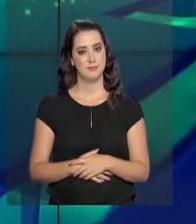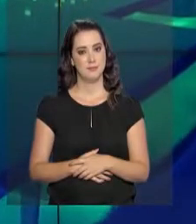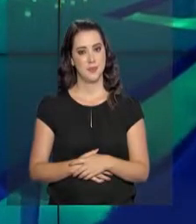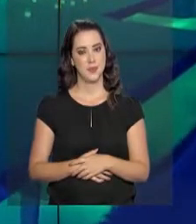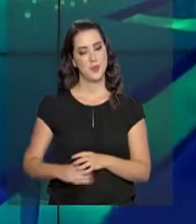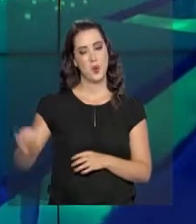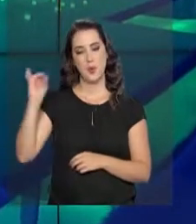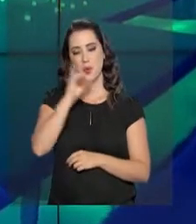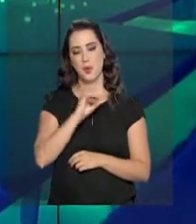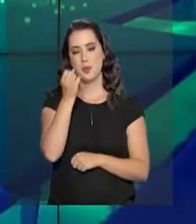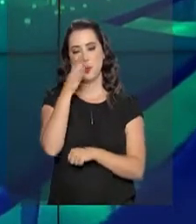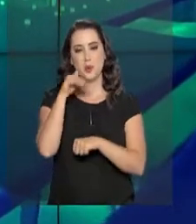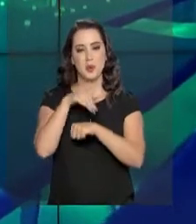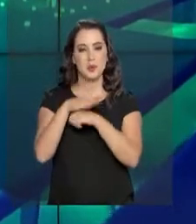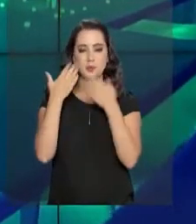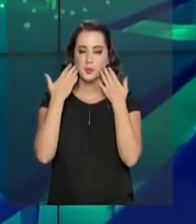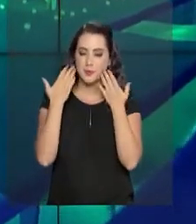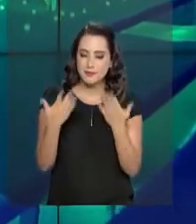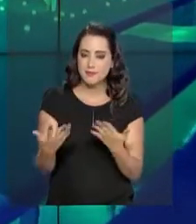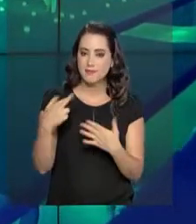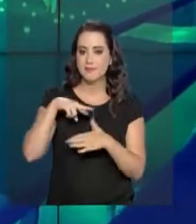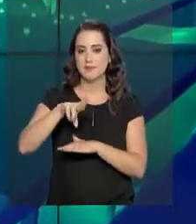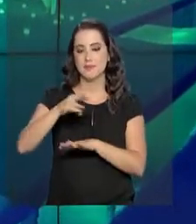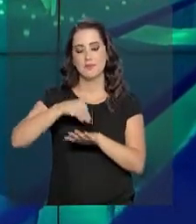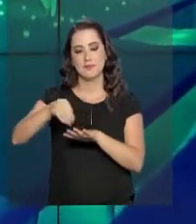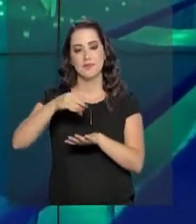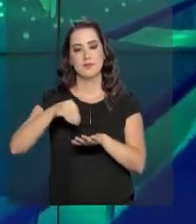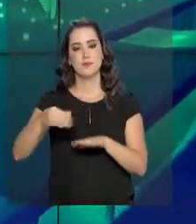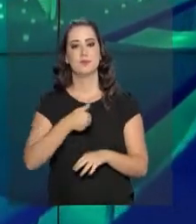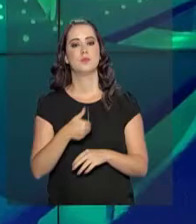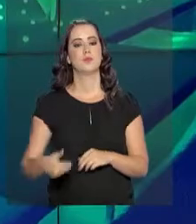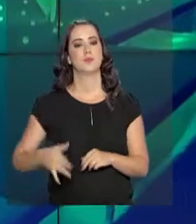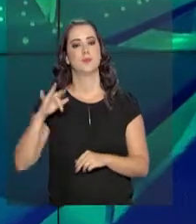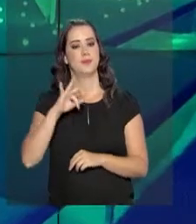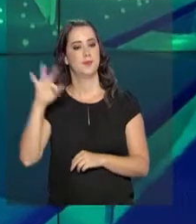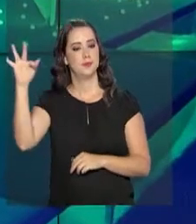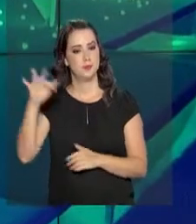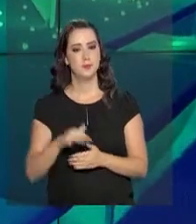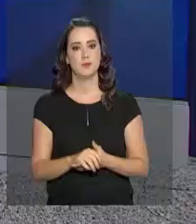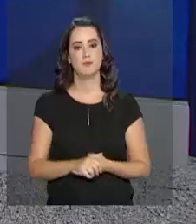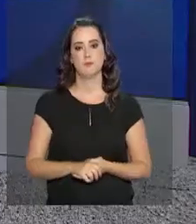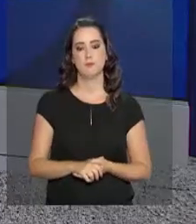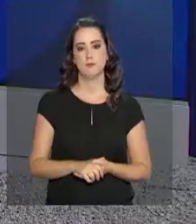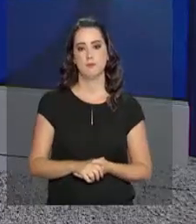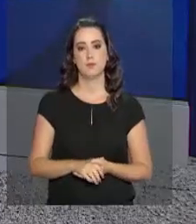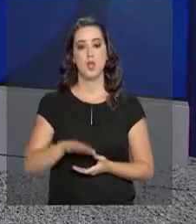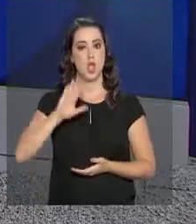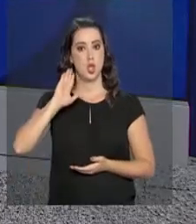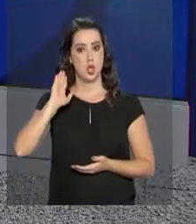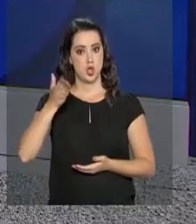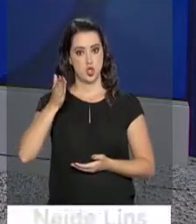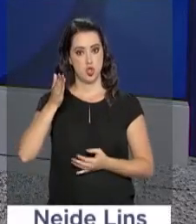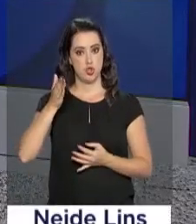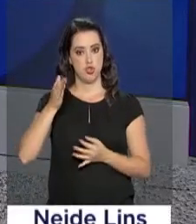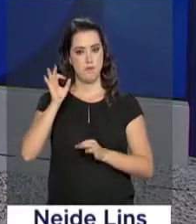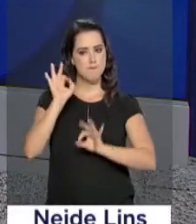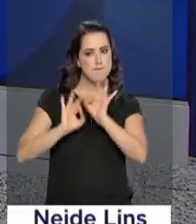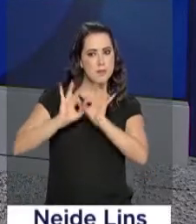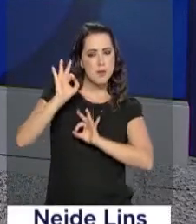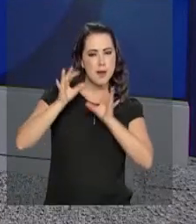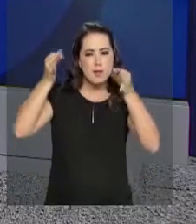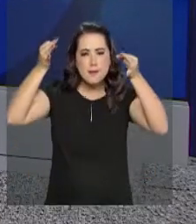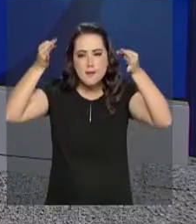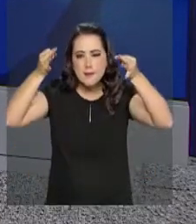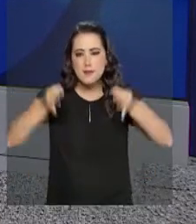olá boa noite no ar repórter e nbr com as notícias do governo federal já está pronto o espaço onde vai